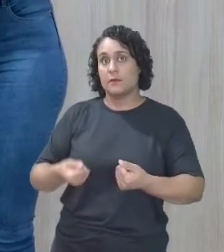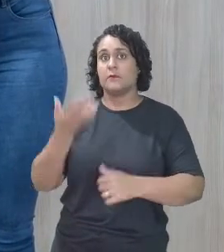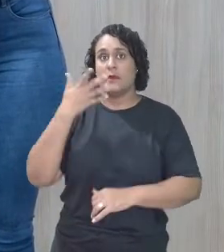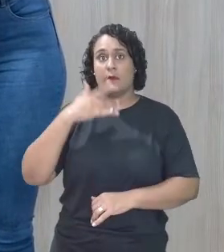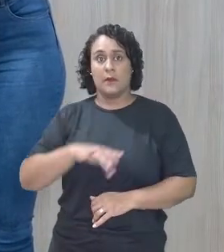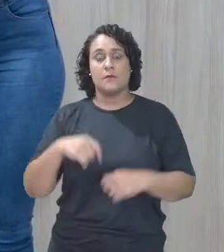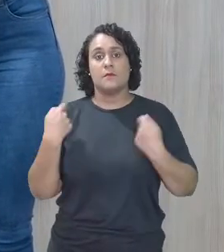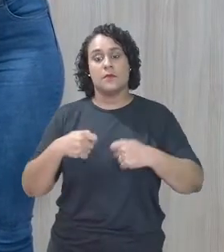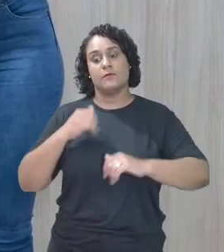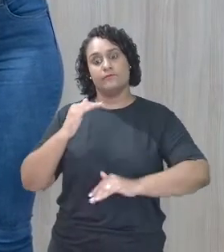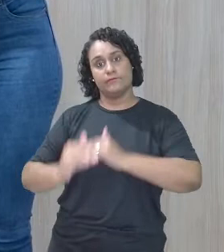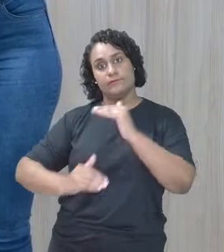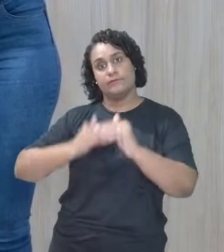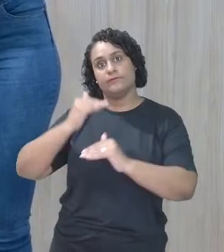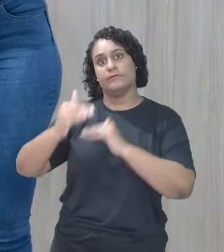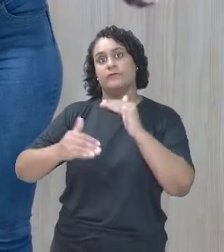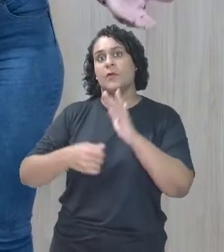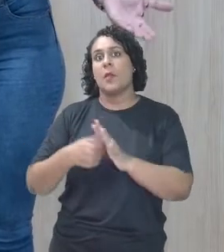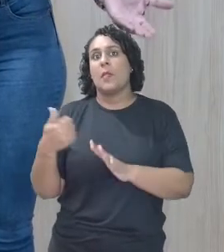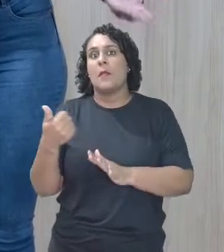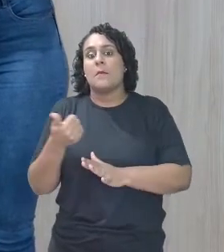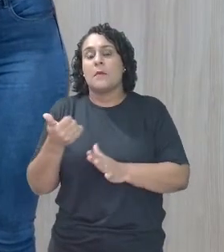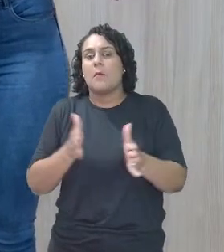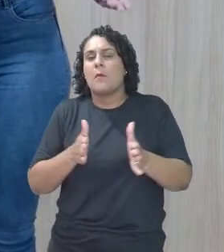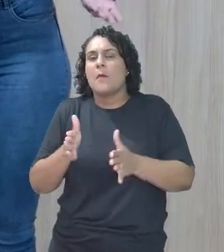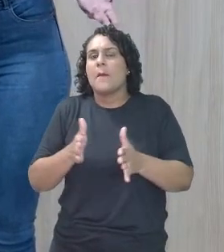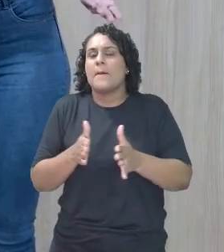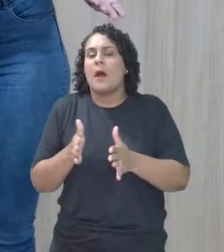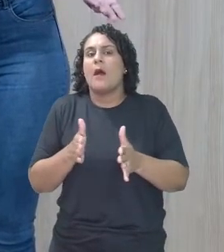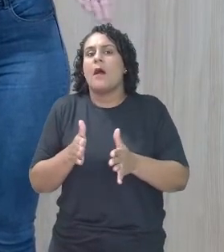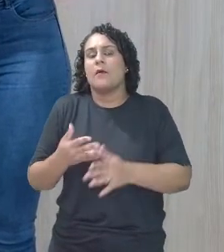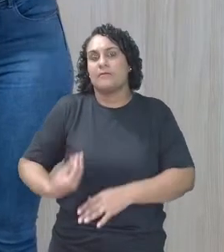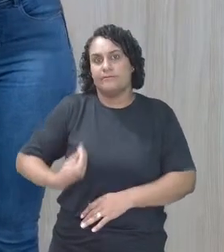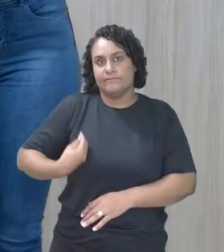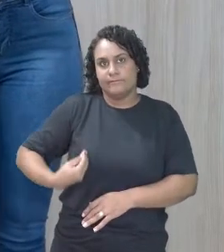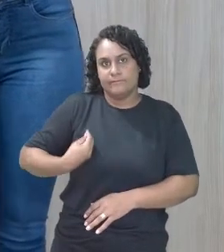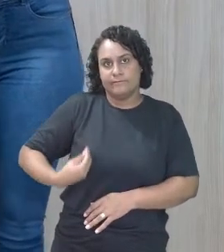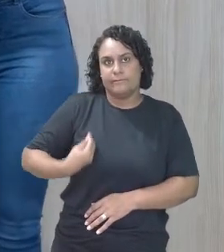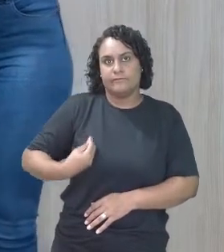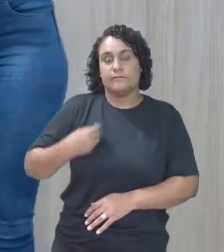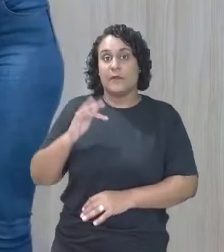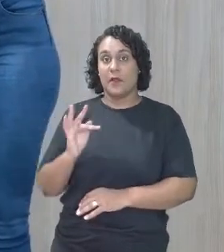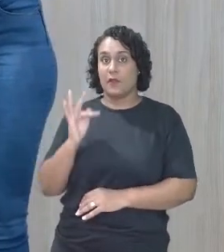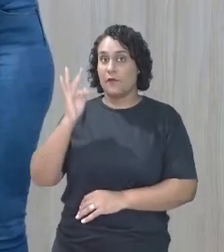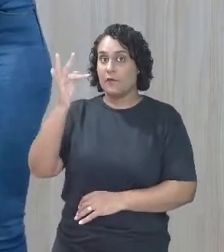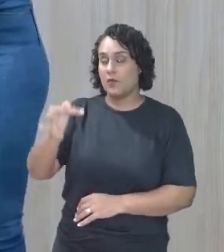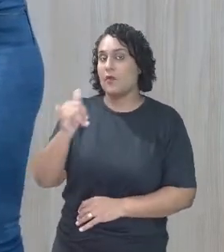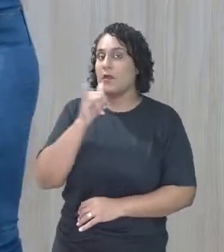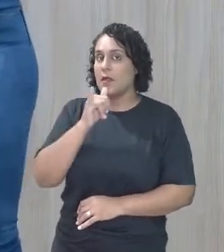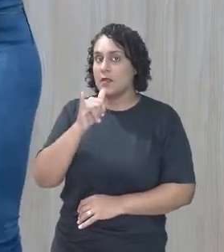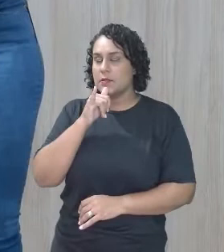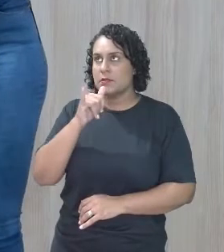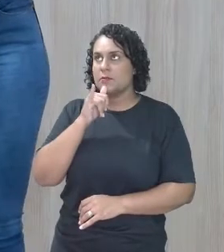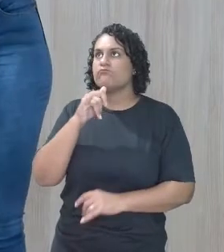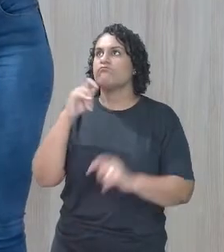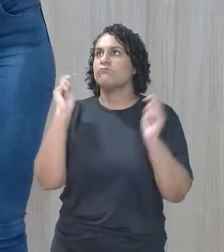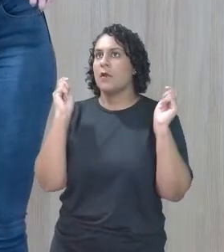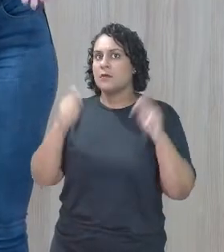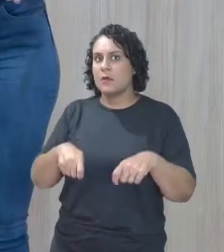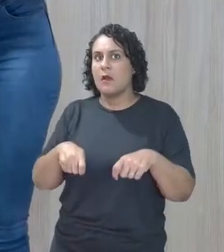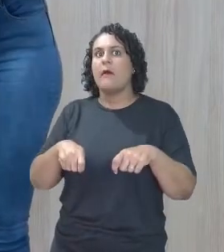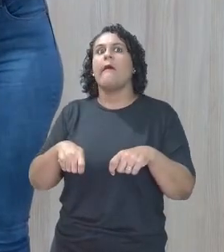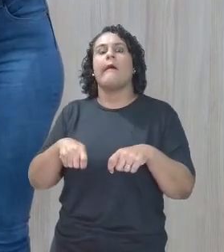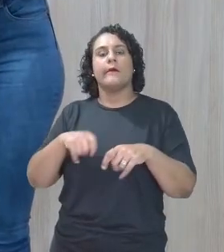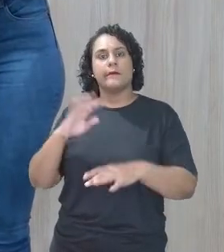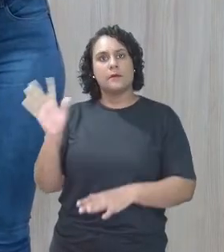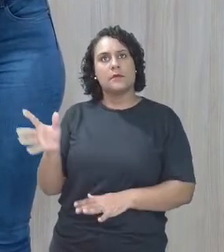crianças precisam desenvolver nos primeiros anos, né, de escolaridade, para que mais na frente, por exemplo, elas consigam se apropriar